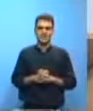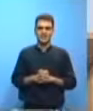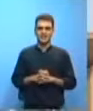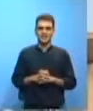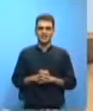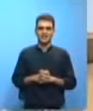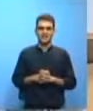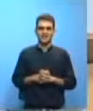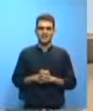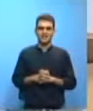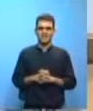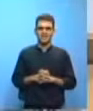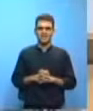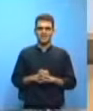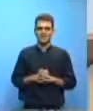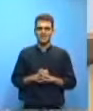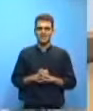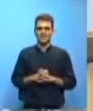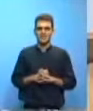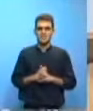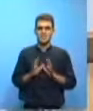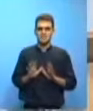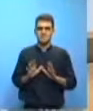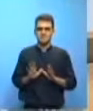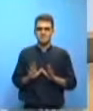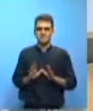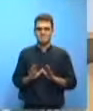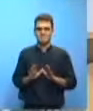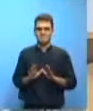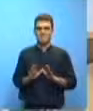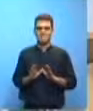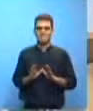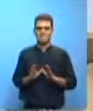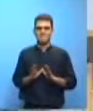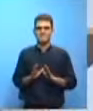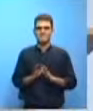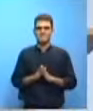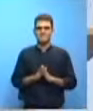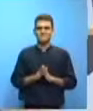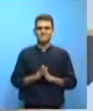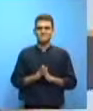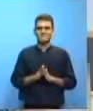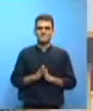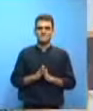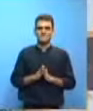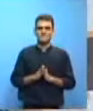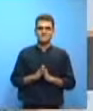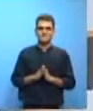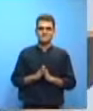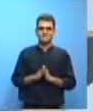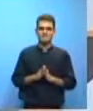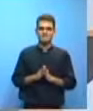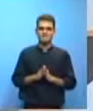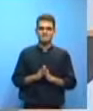de um bugio desse. Jesus Cristo, qual é o capítulo da Bíblia, será que fala que Jesus Cristo era um